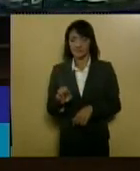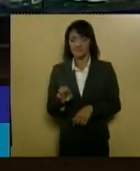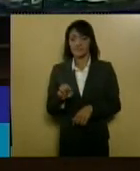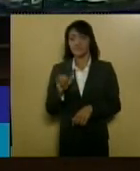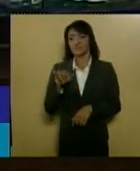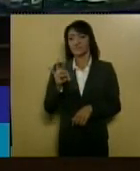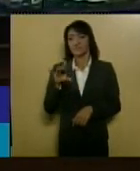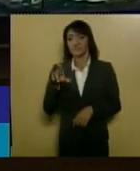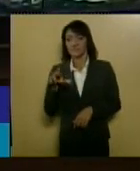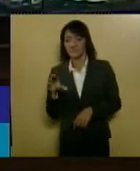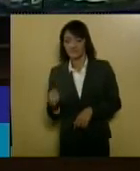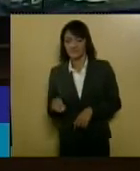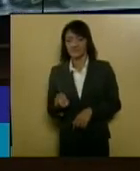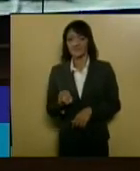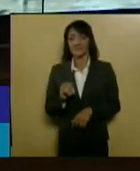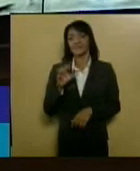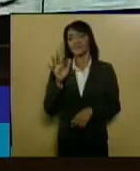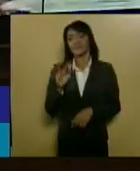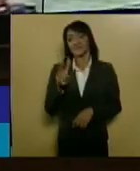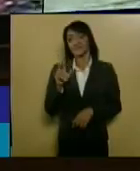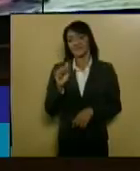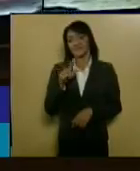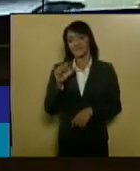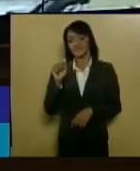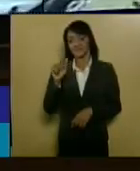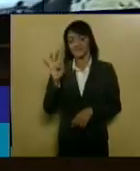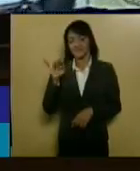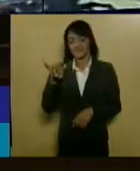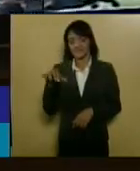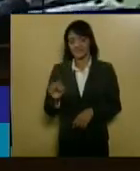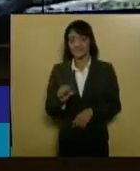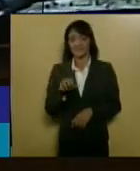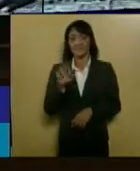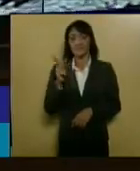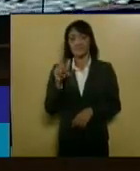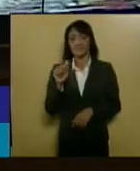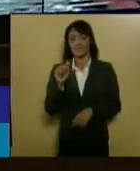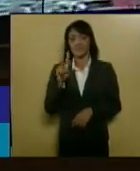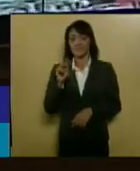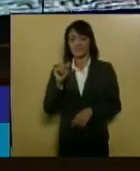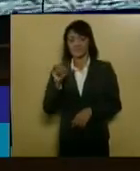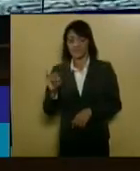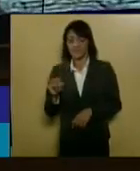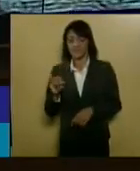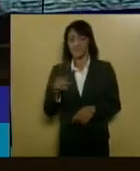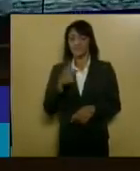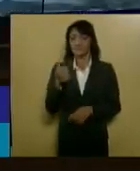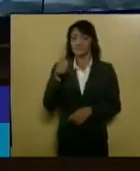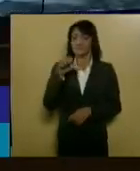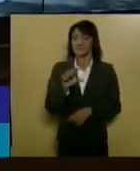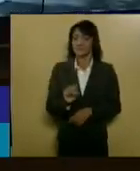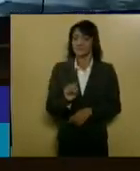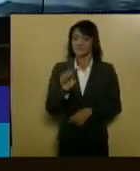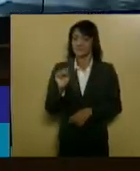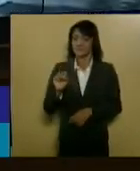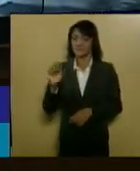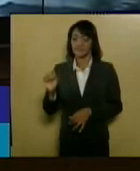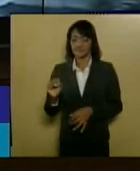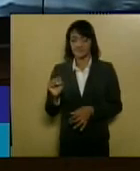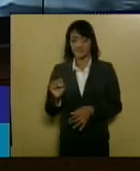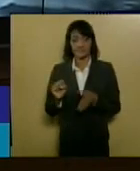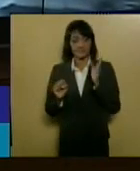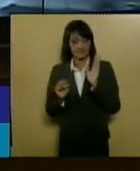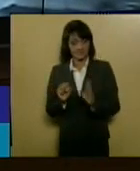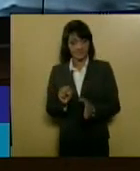Itororó, Lomas Valentinas, Angostura, Avaí e Peribebuí. Em 1888, já